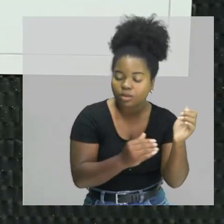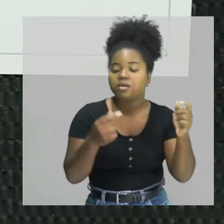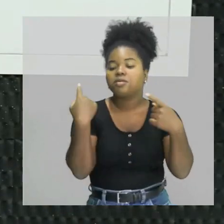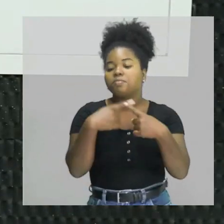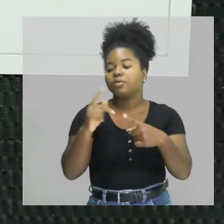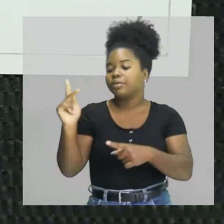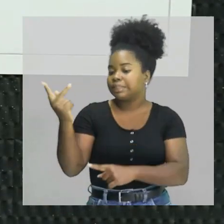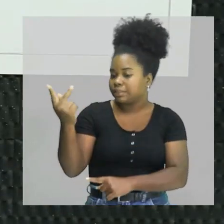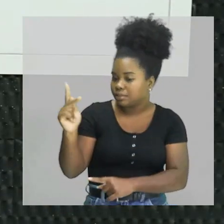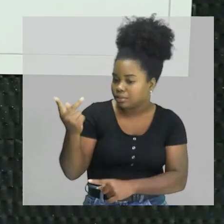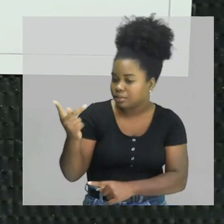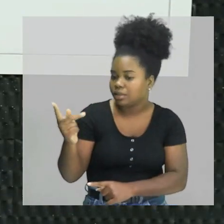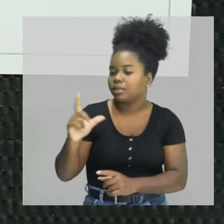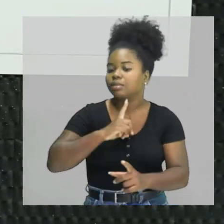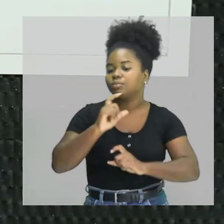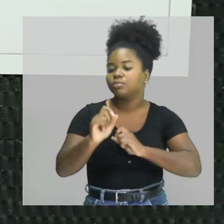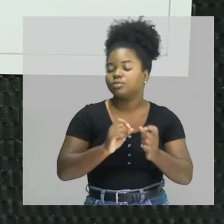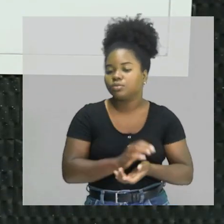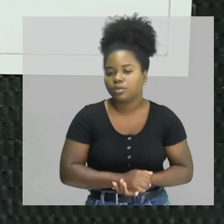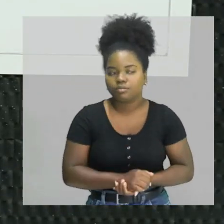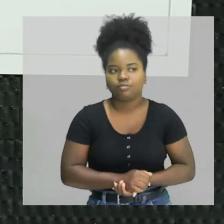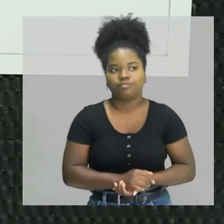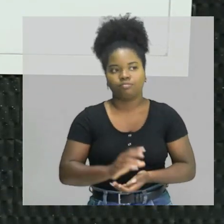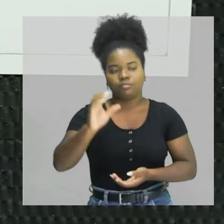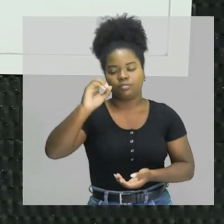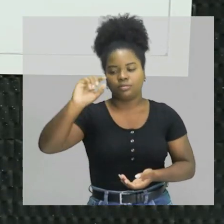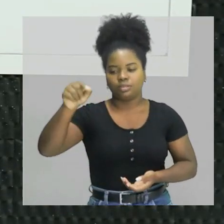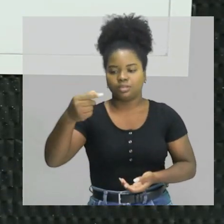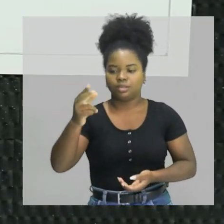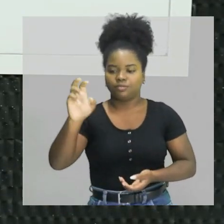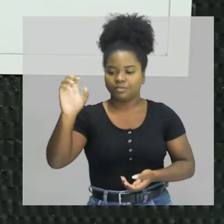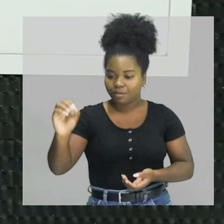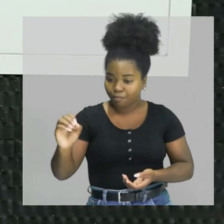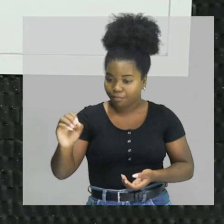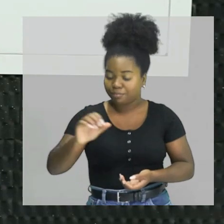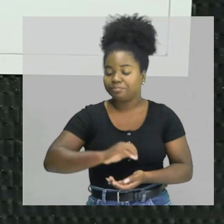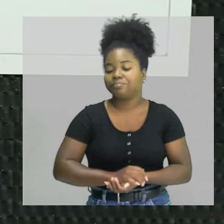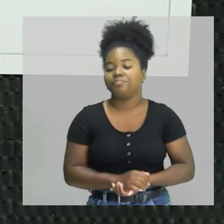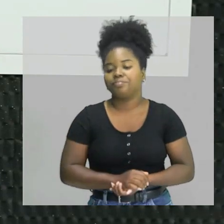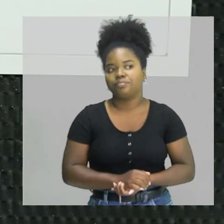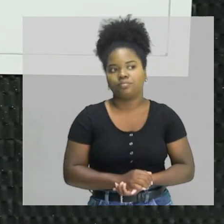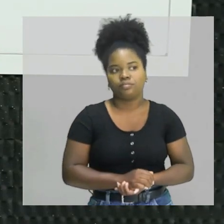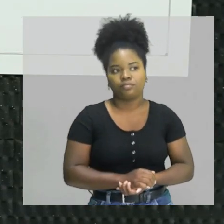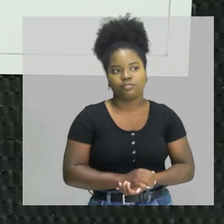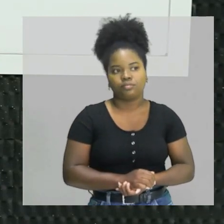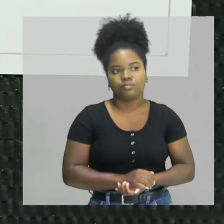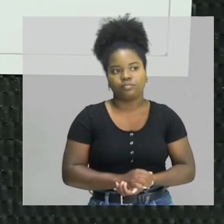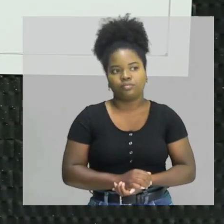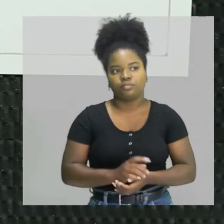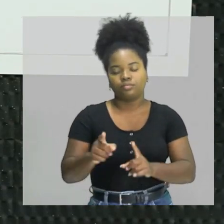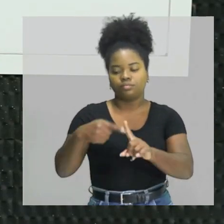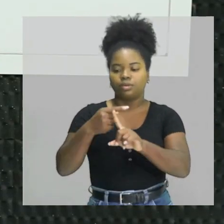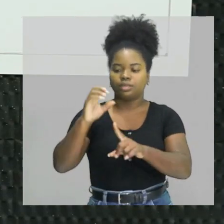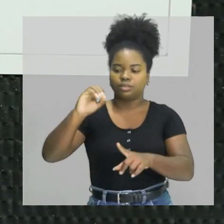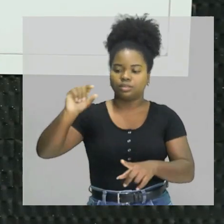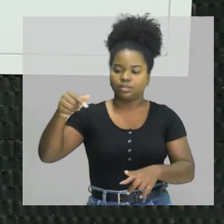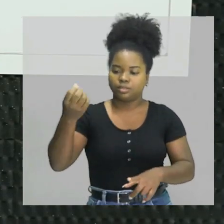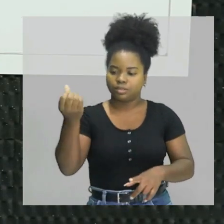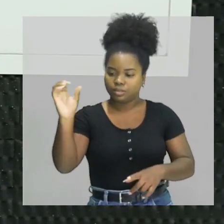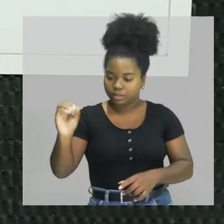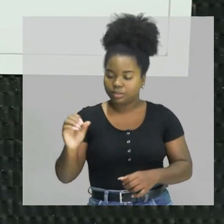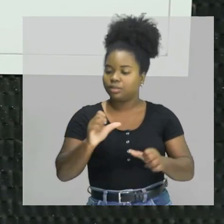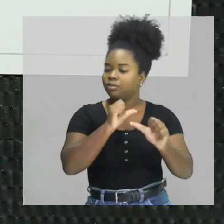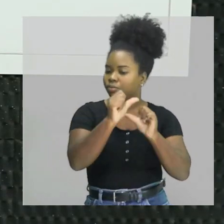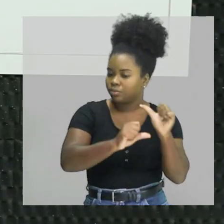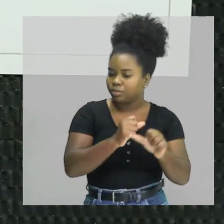toda vai ser o quê? Essa altura toda H vai ser esse 0,50, o 0,60, transformando